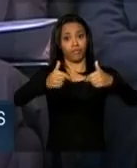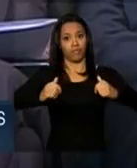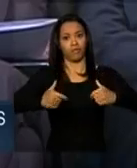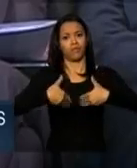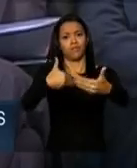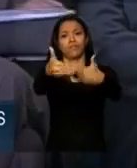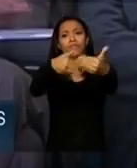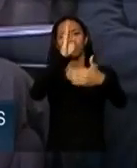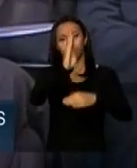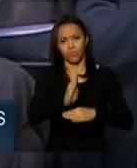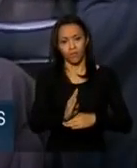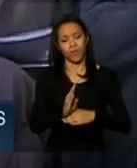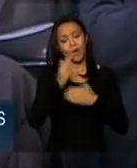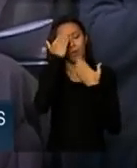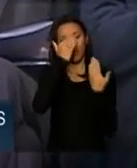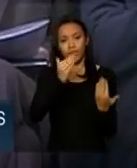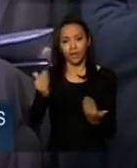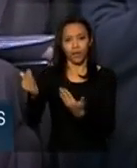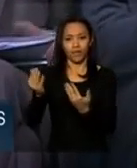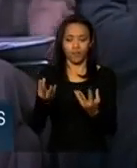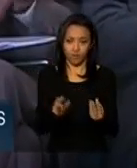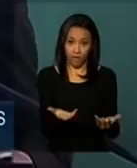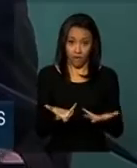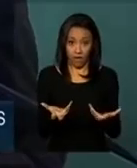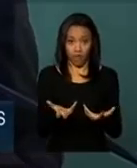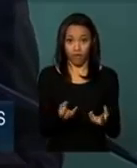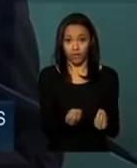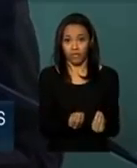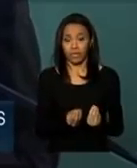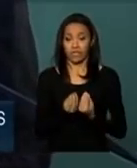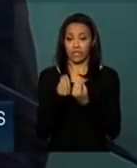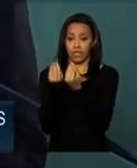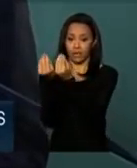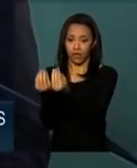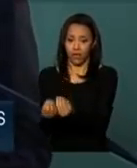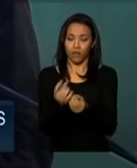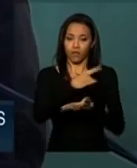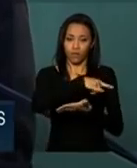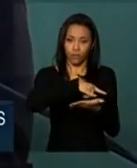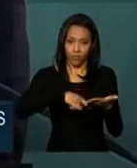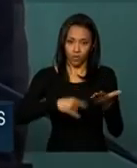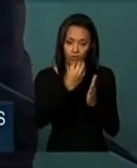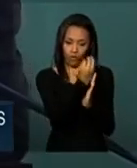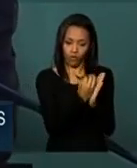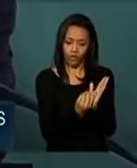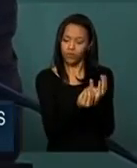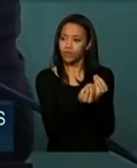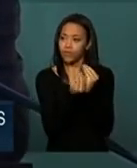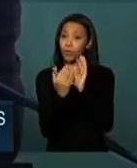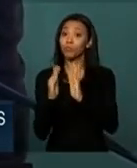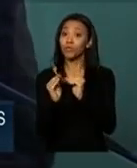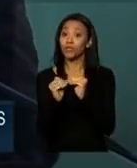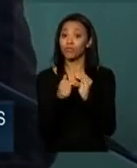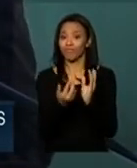Muito obrigado. Eu queria entregar aqui à presidenta os ofícios com essas